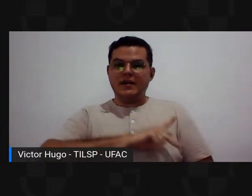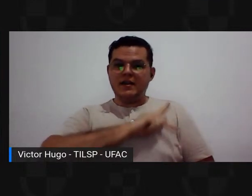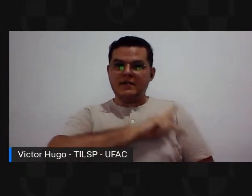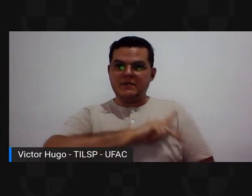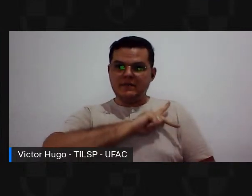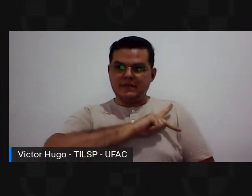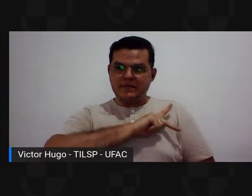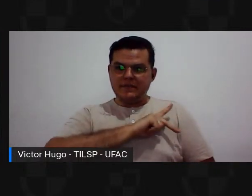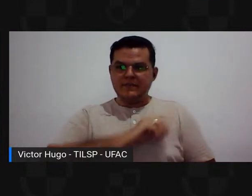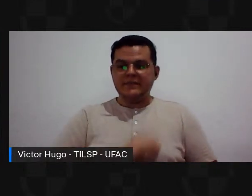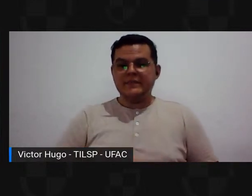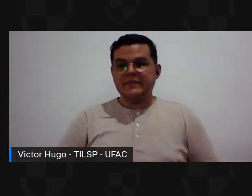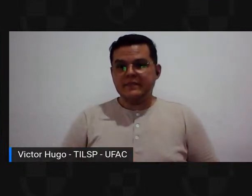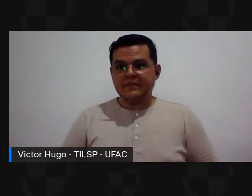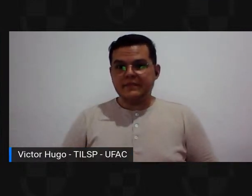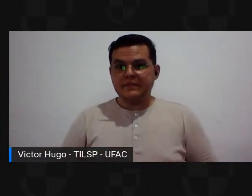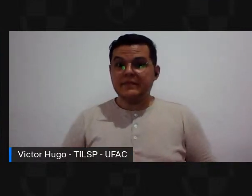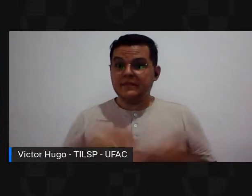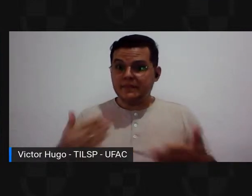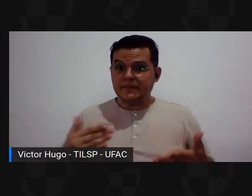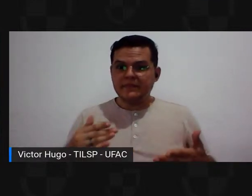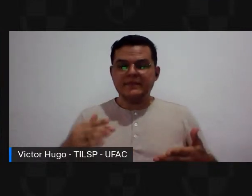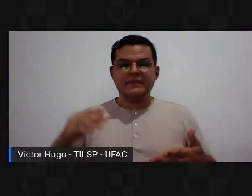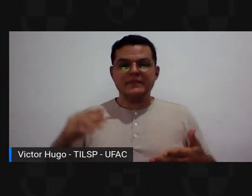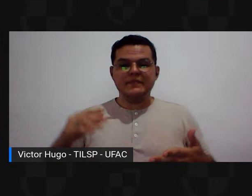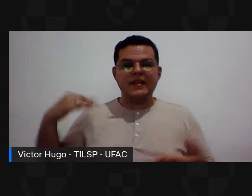esse histórico que nós fizemos